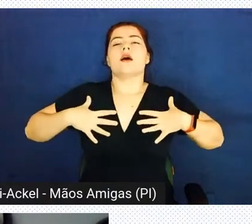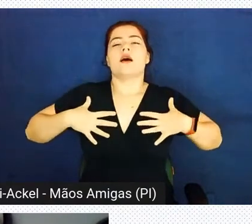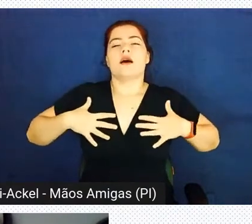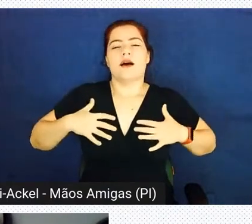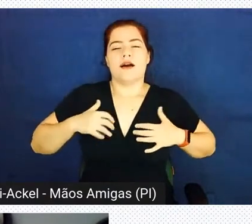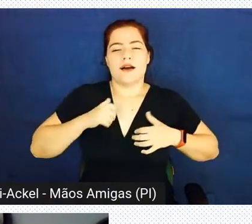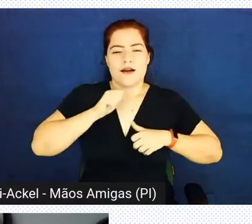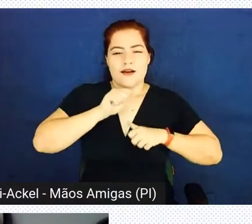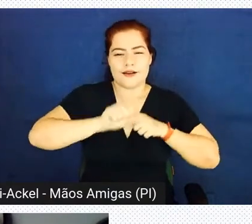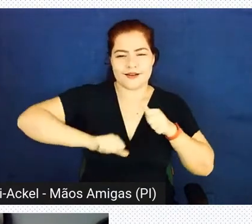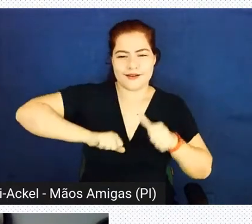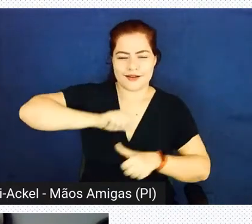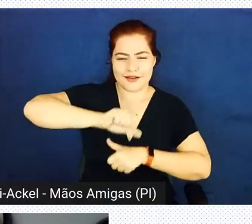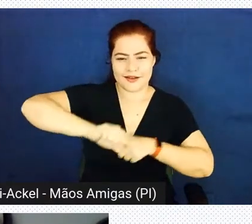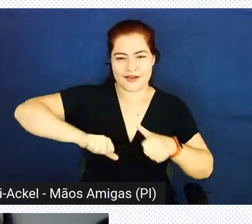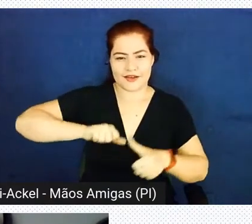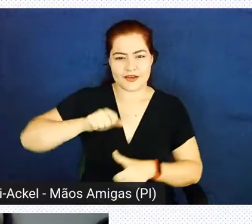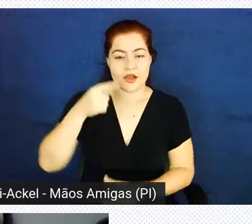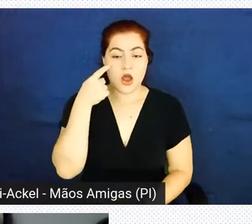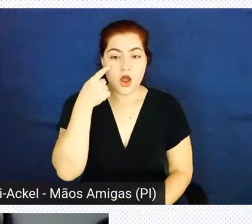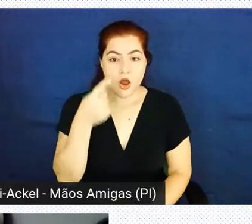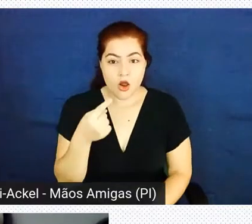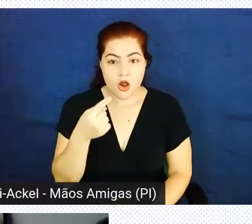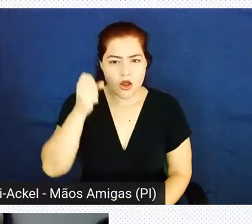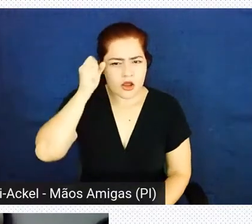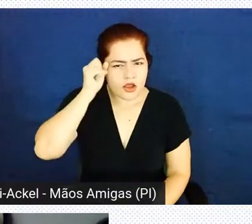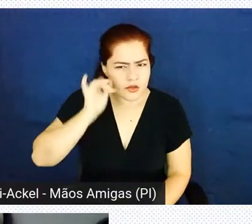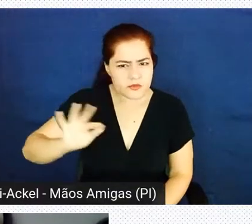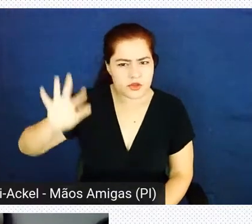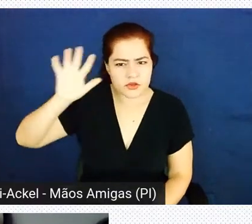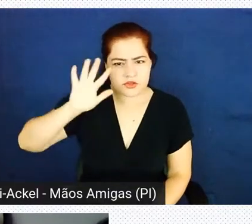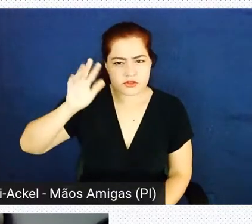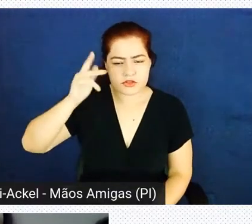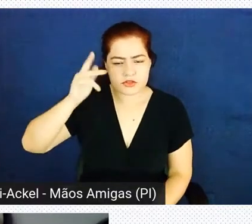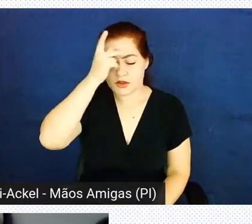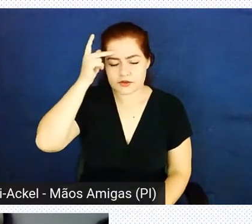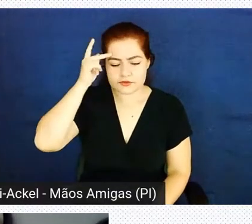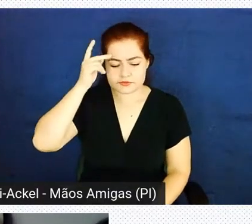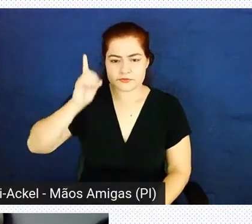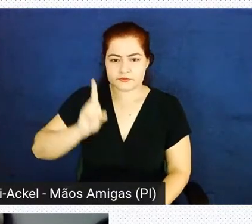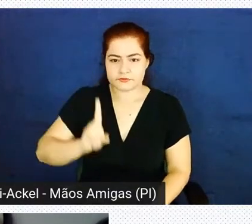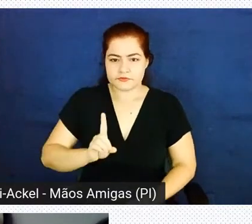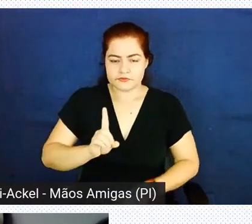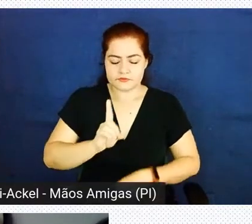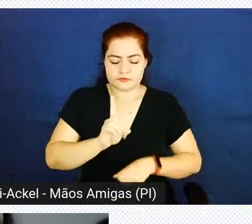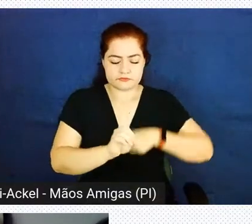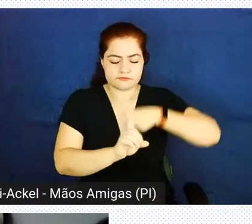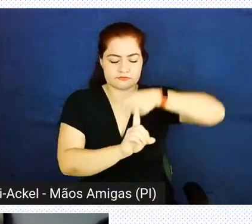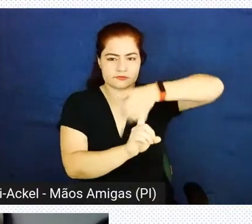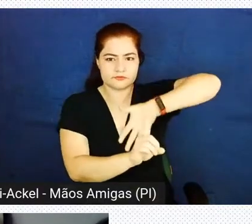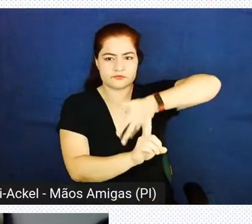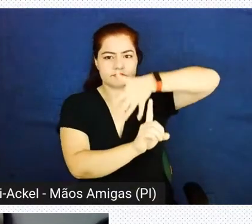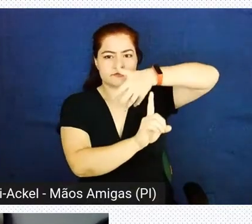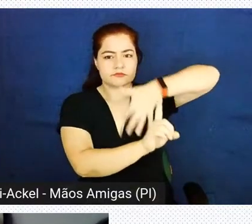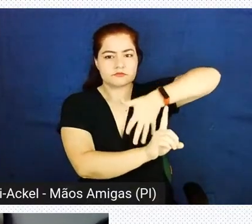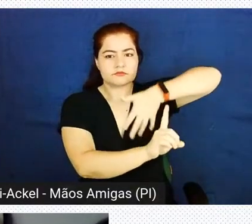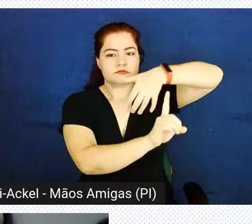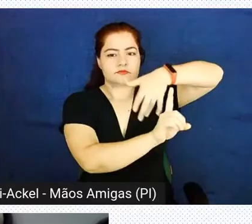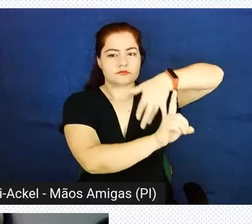Óbvio, imaginem as jornadas pelas cidades, pelas aldeias ao Lago de Genezaré,